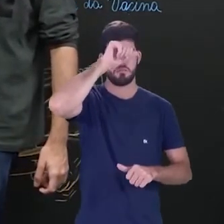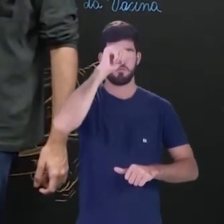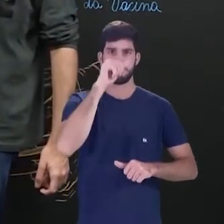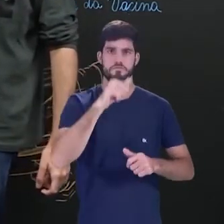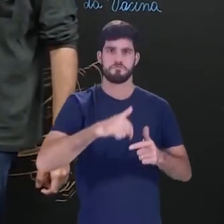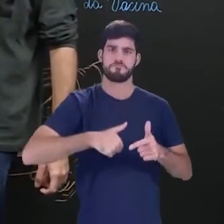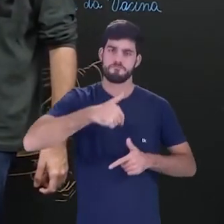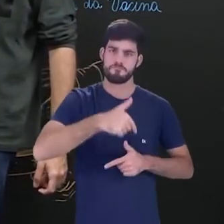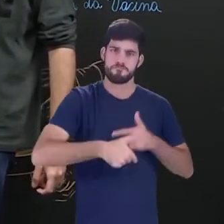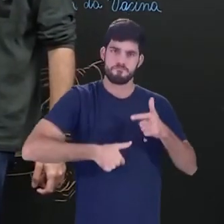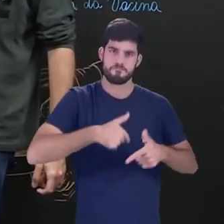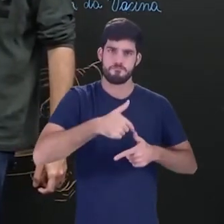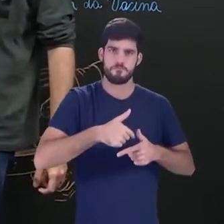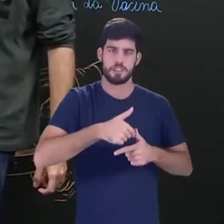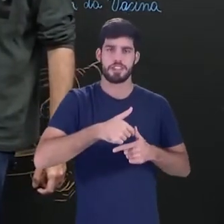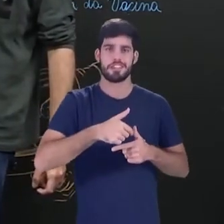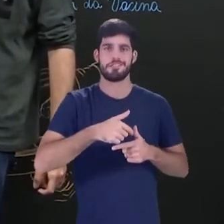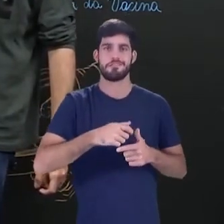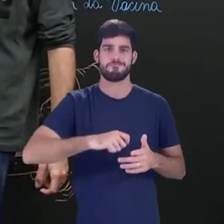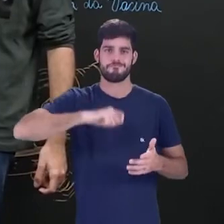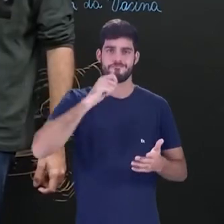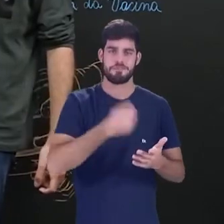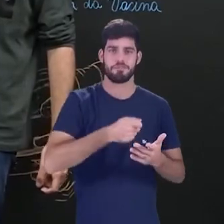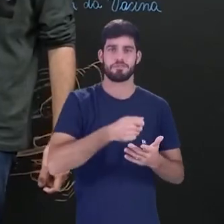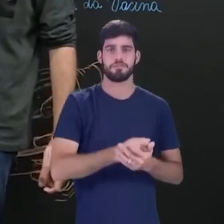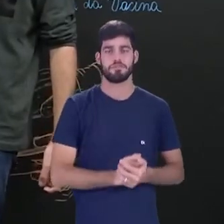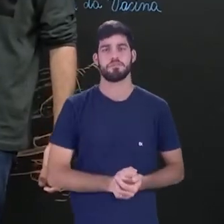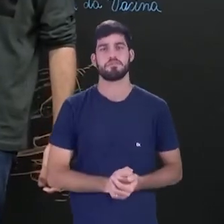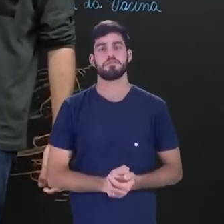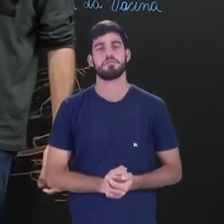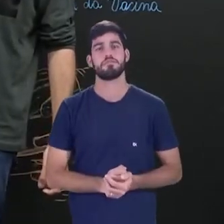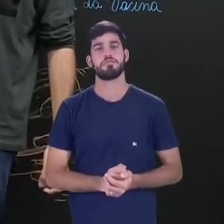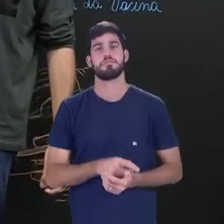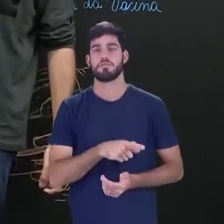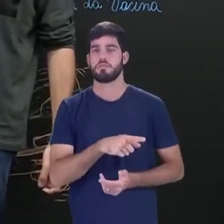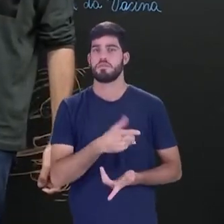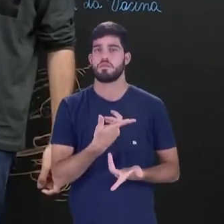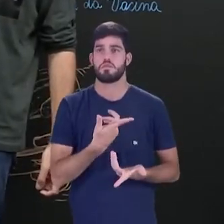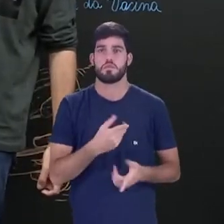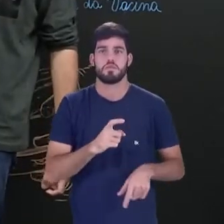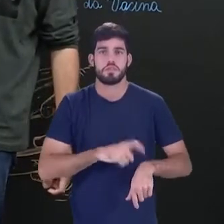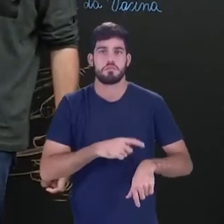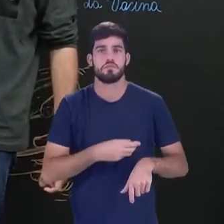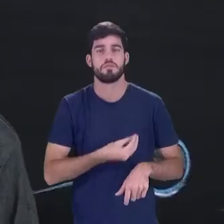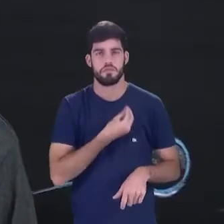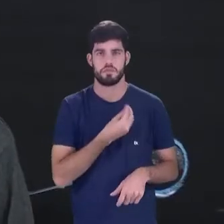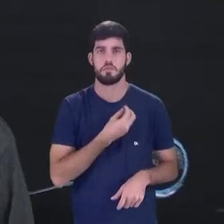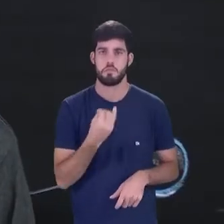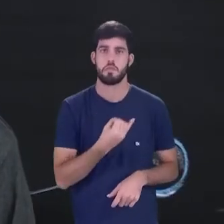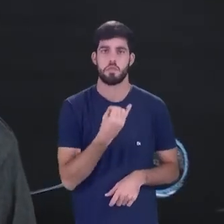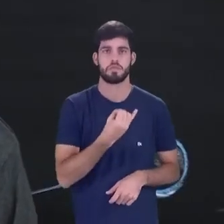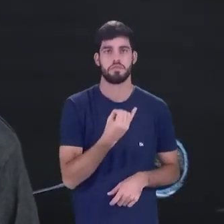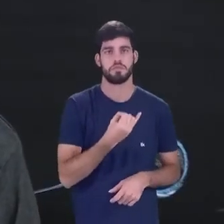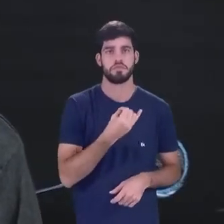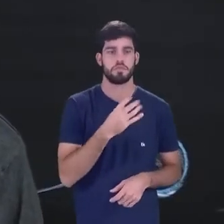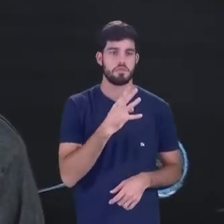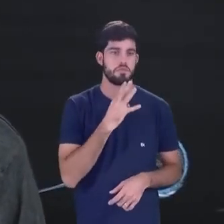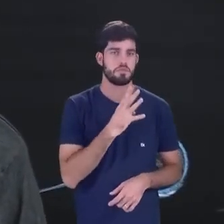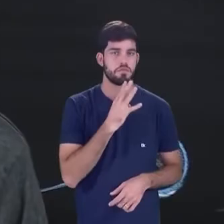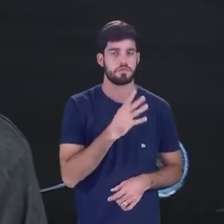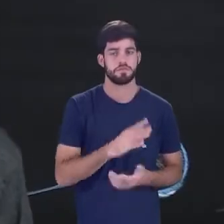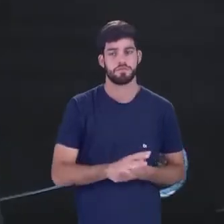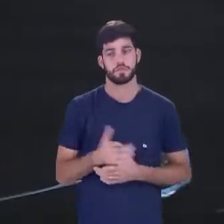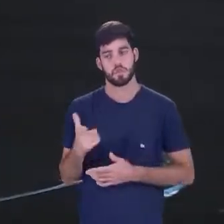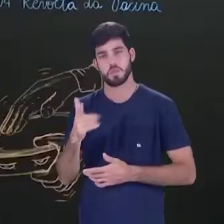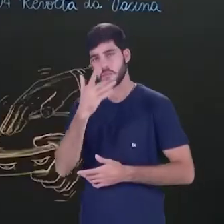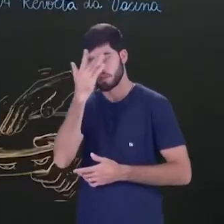figura interessantíssima do período que ele viveu. E eu acho que é importante a gente conhecer. Outra figura que eu acho que vale a pena a